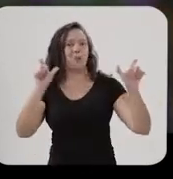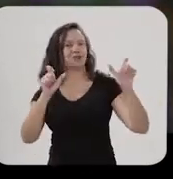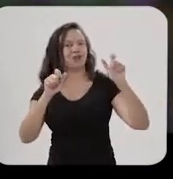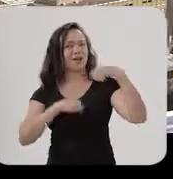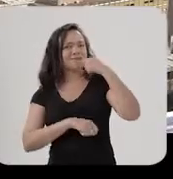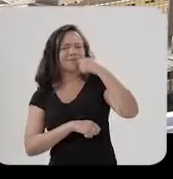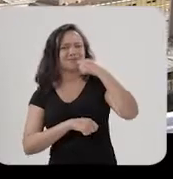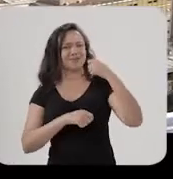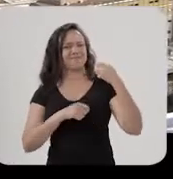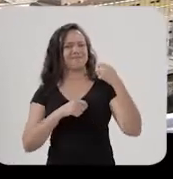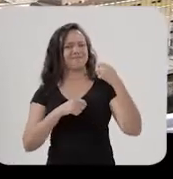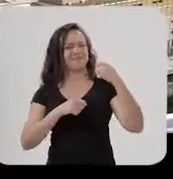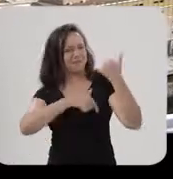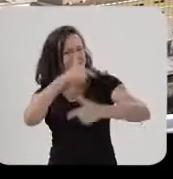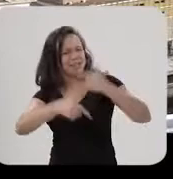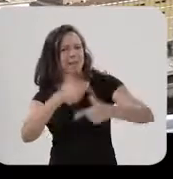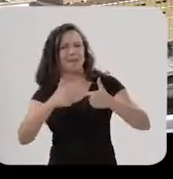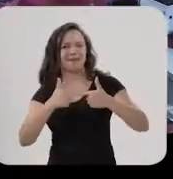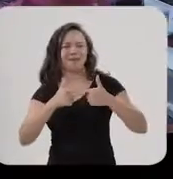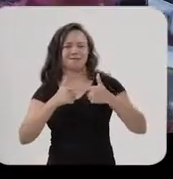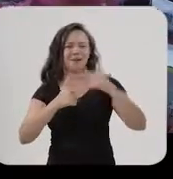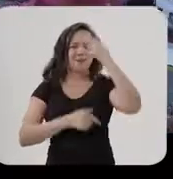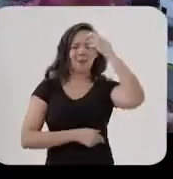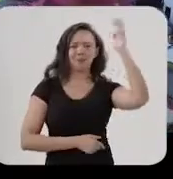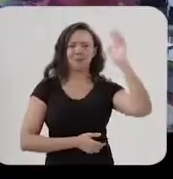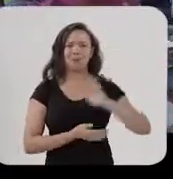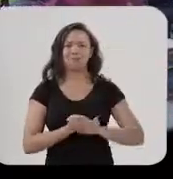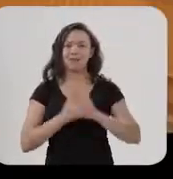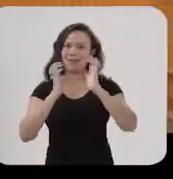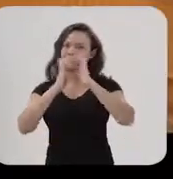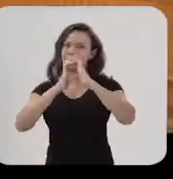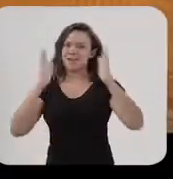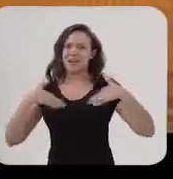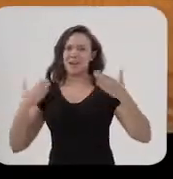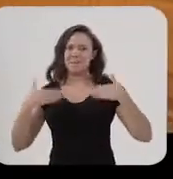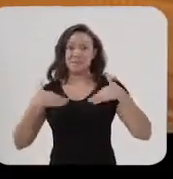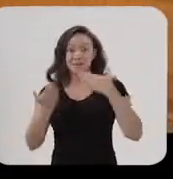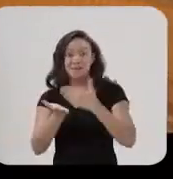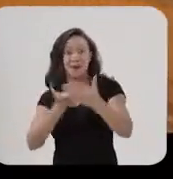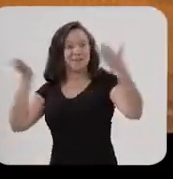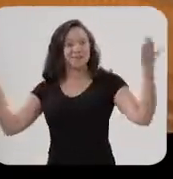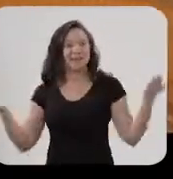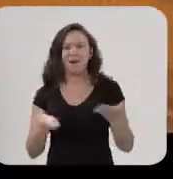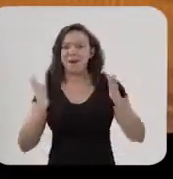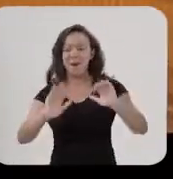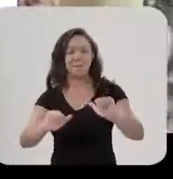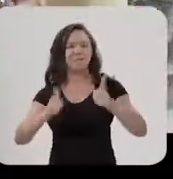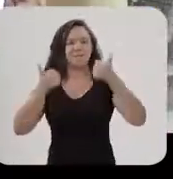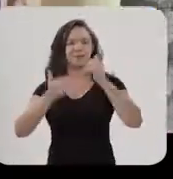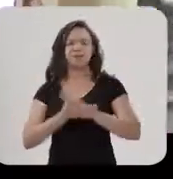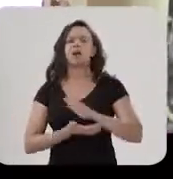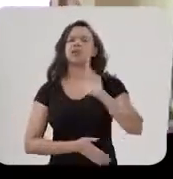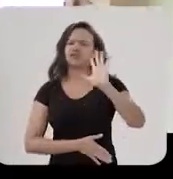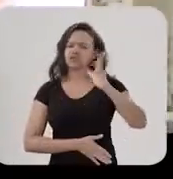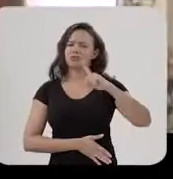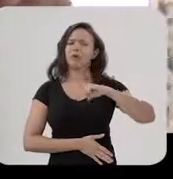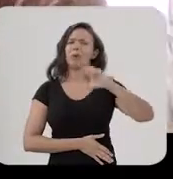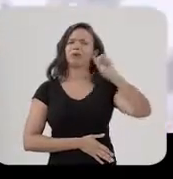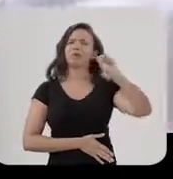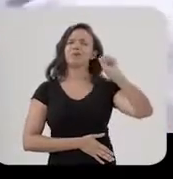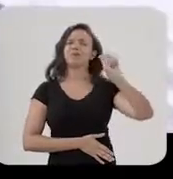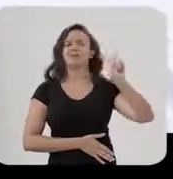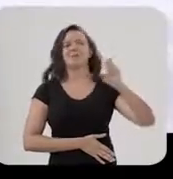da cidade. O Recife vai largar na frente e tá animado, porque o melhor vai começar agora. Obrigado. 5 anos, mas